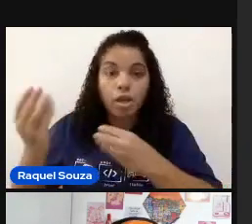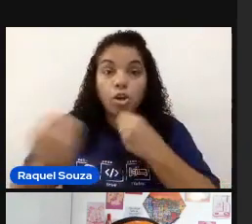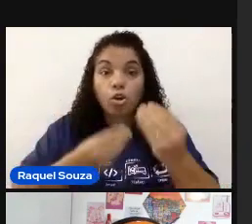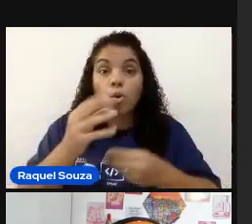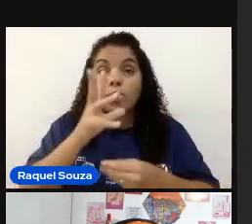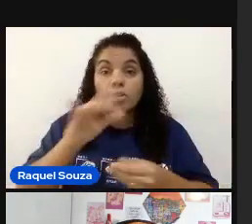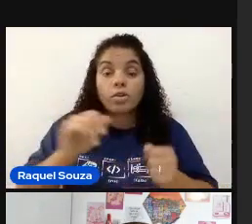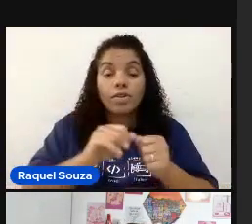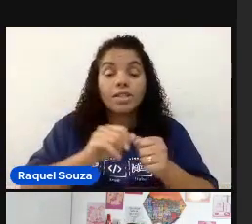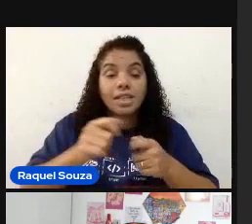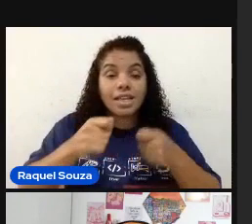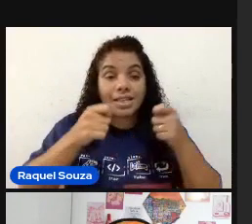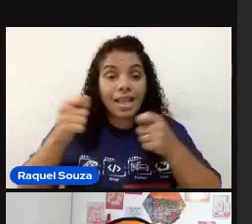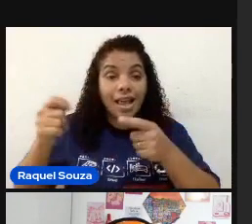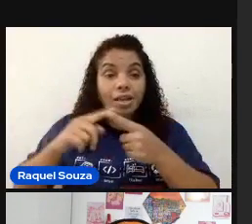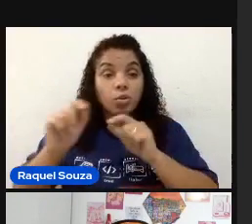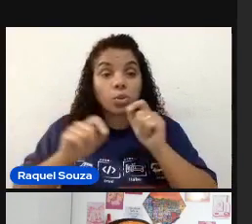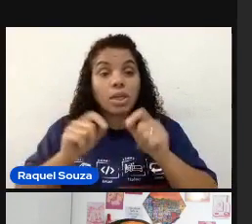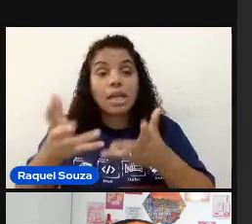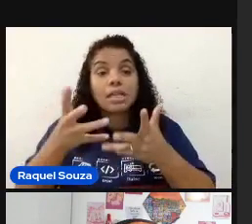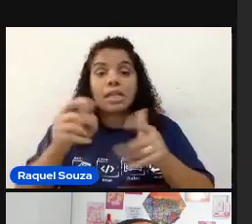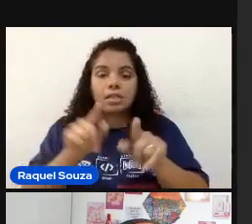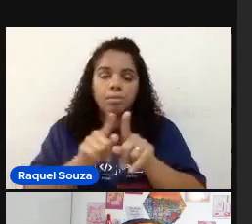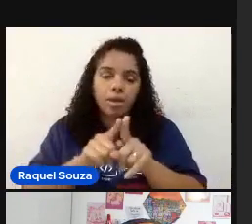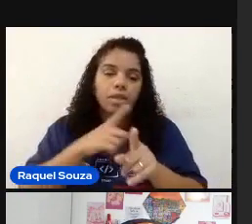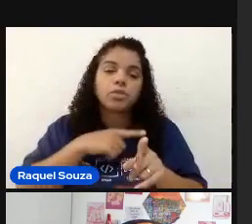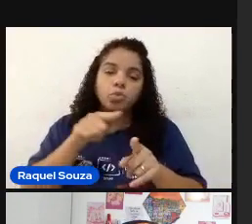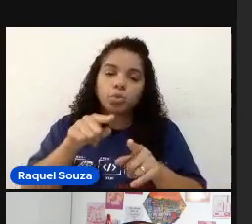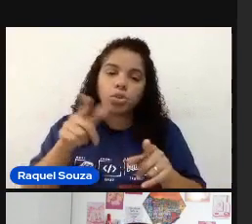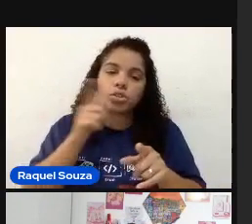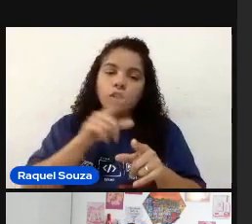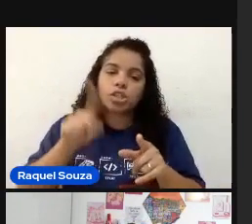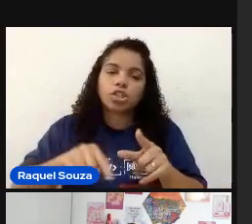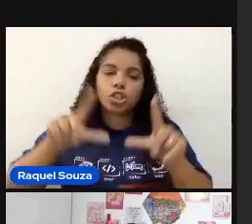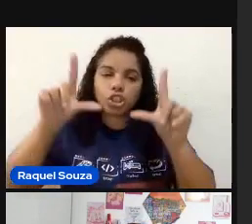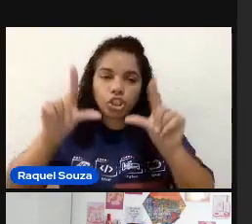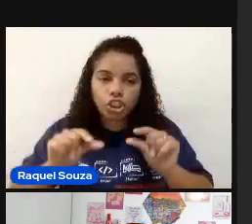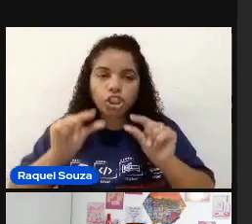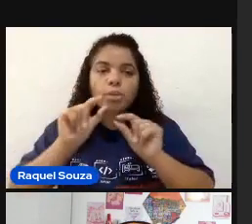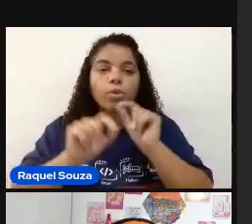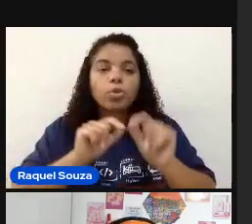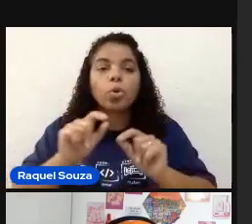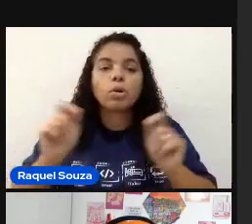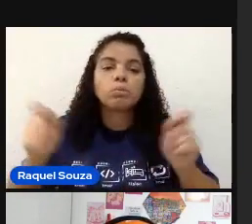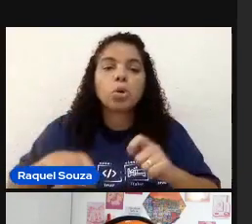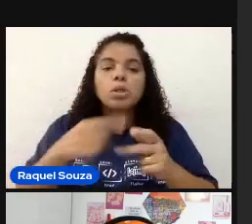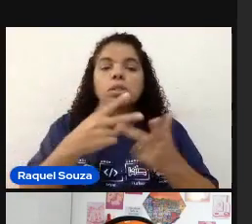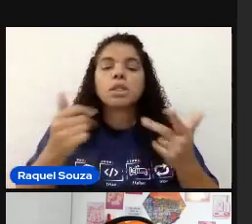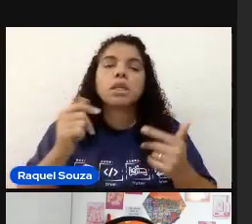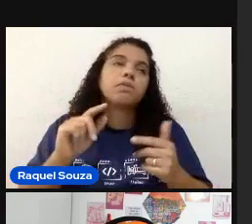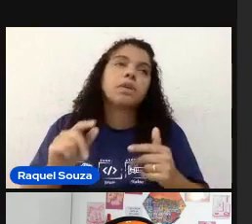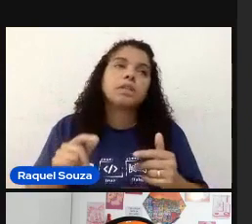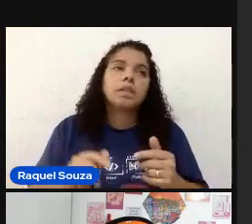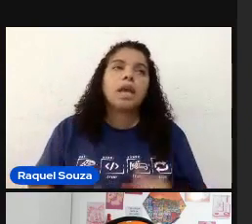essas entregas e o que ele está esperando. E com isso a gente diminui ali possíveis